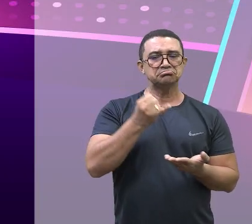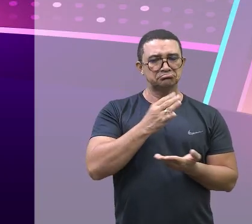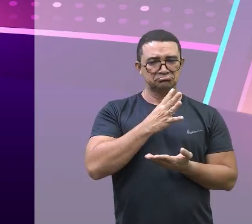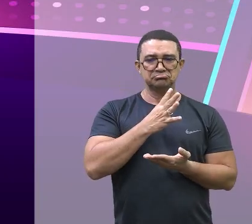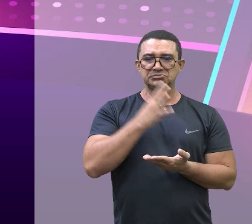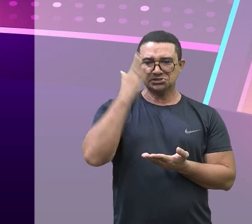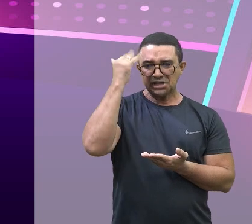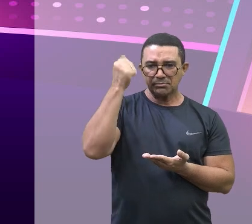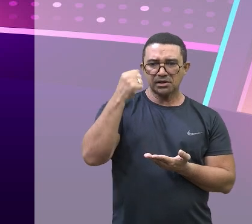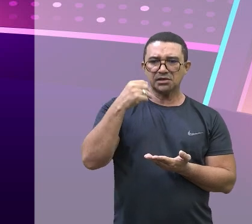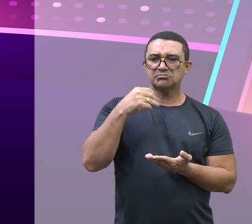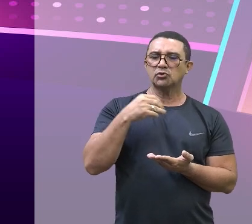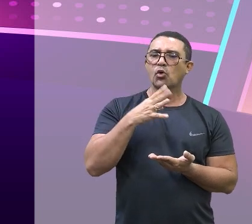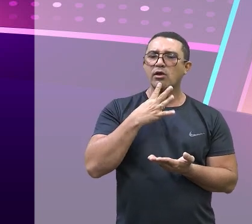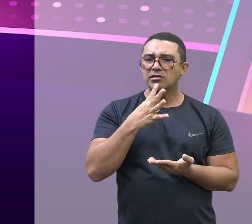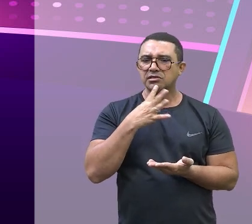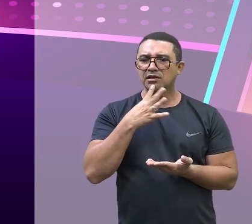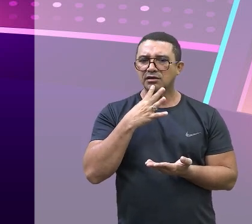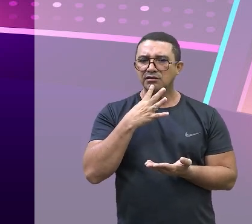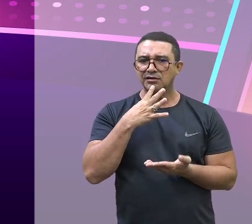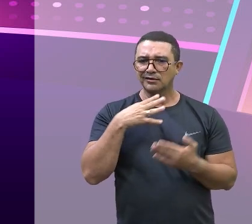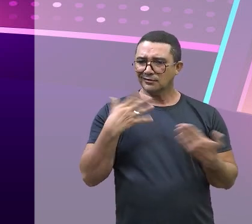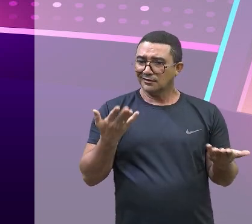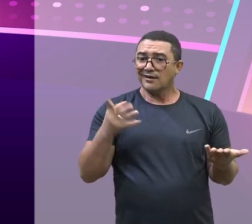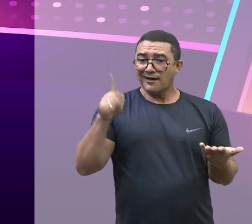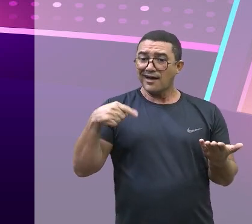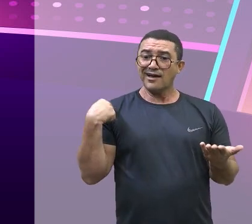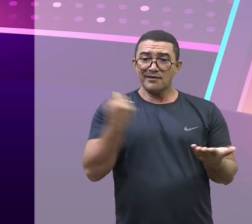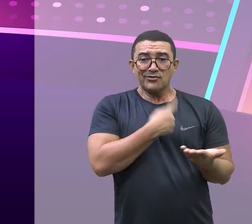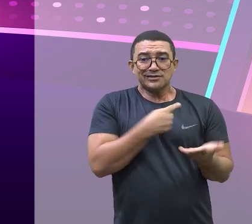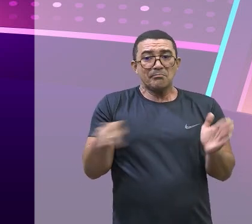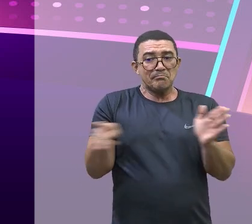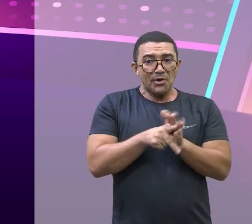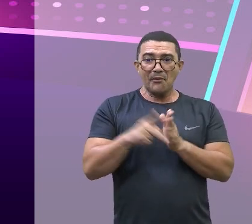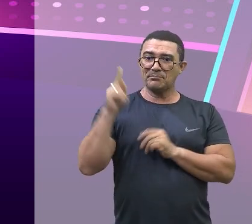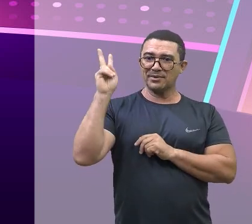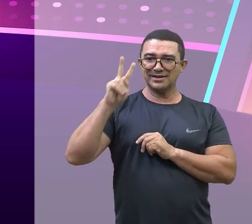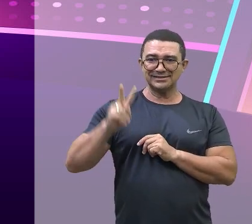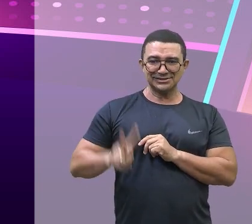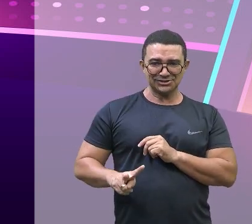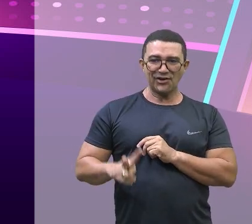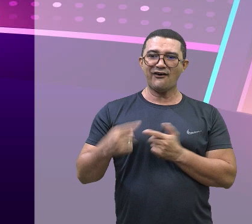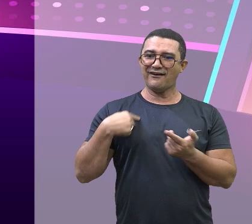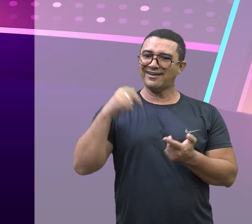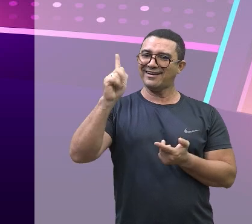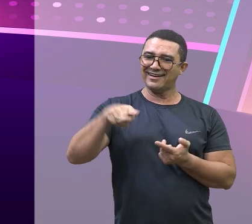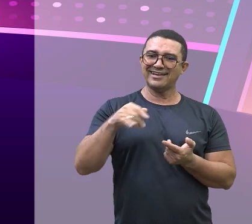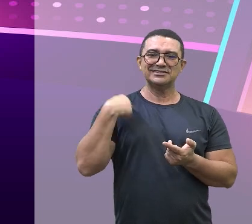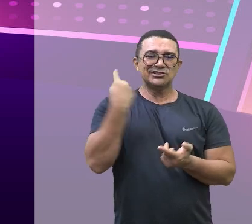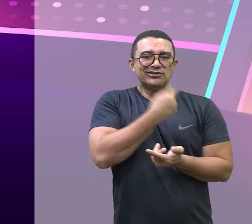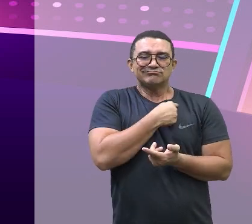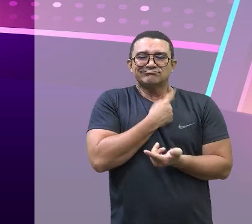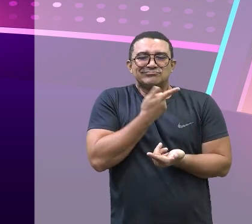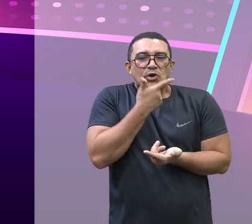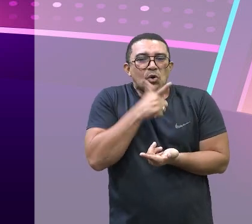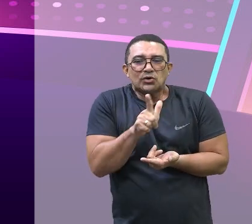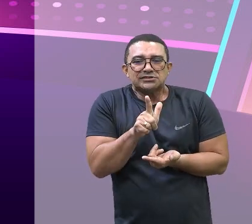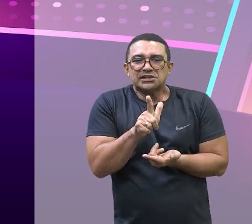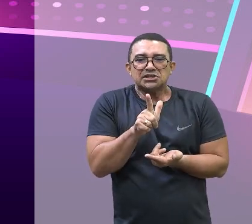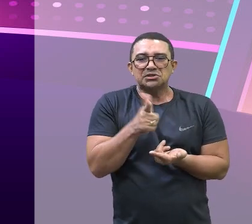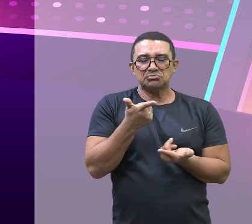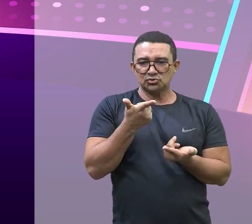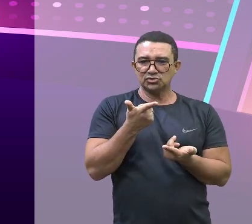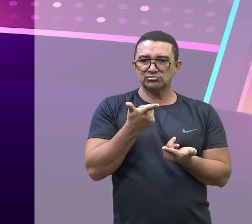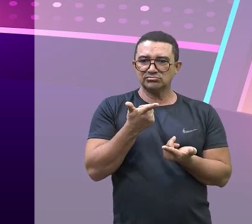conhecimento. Porque o que é isso, professor? Senão a nossa própria história. É a nossa história. Nós não conseguimos fugir da